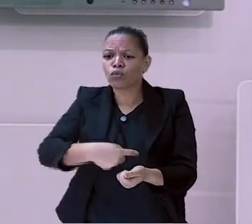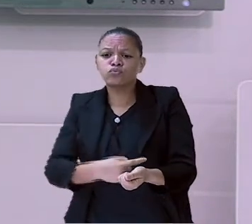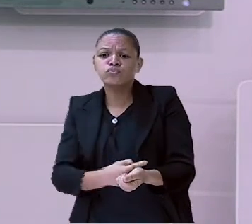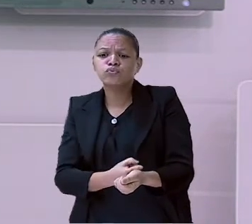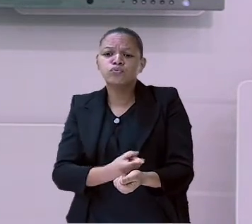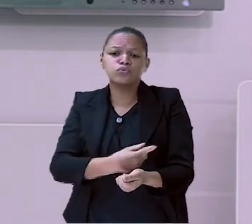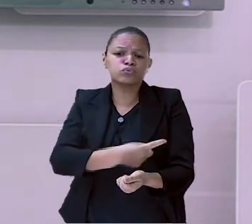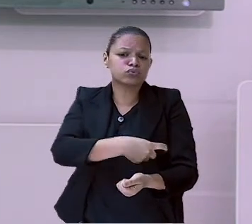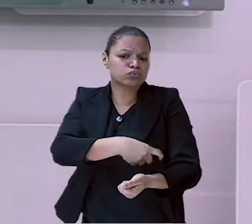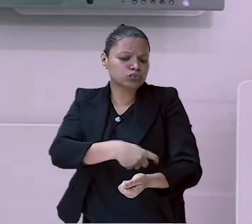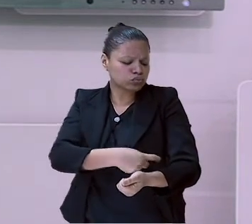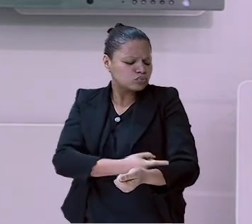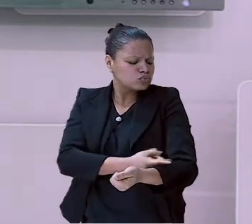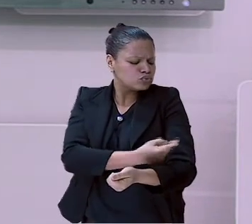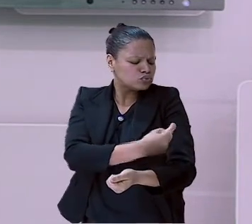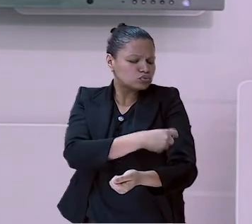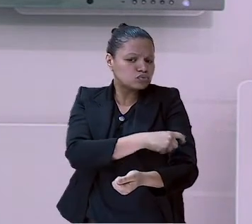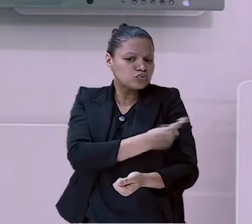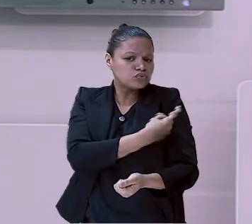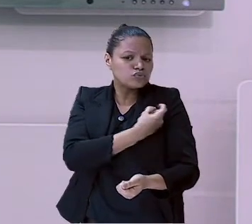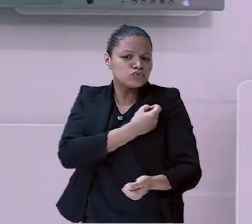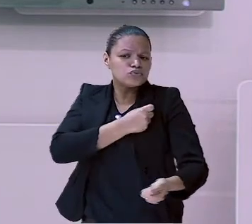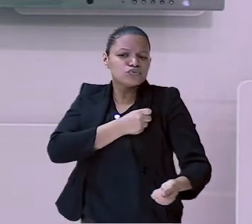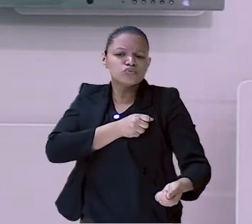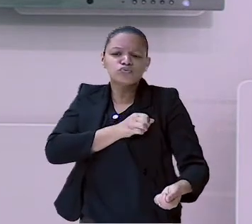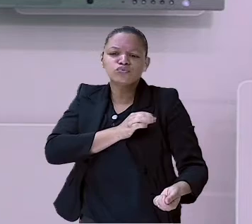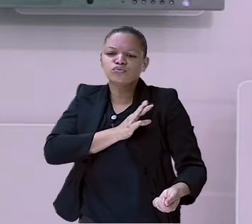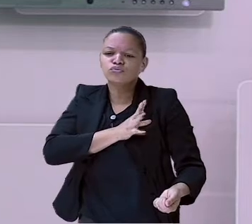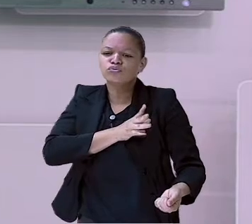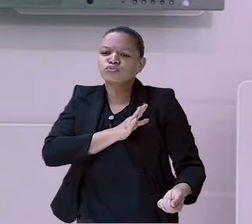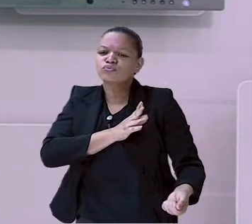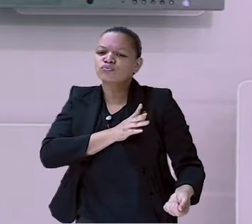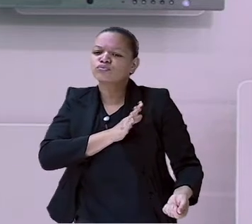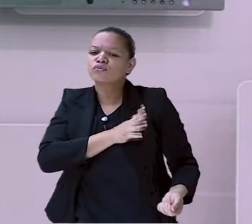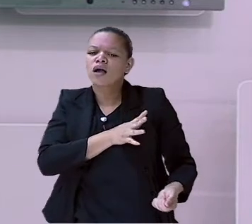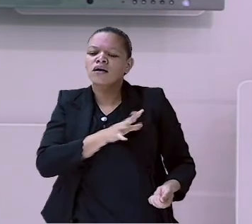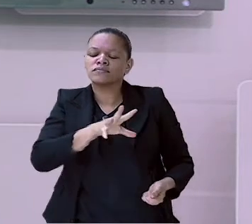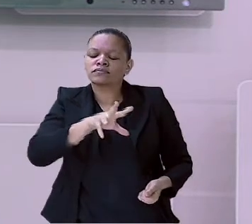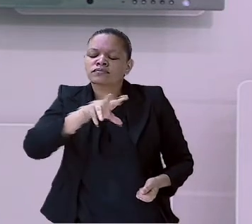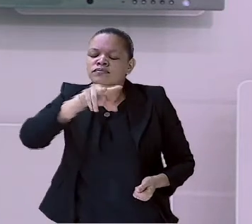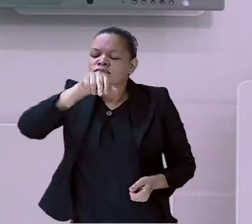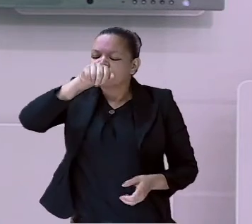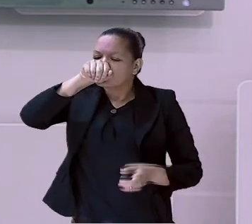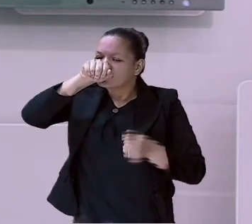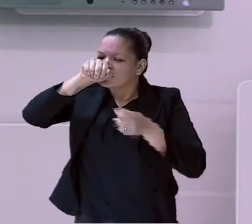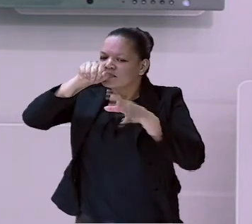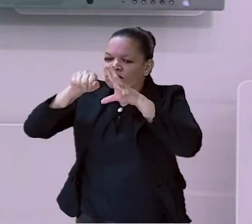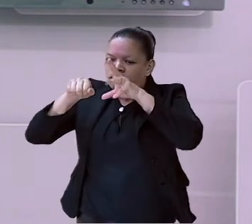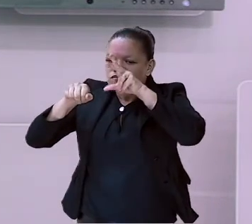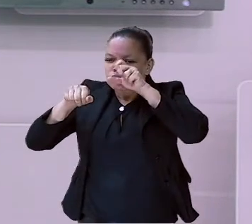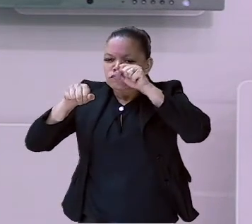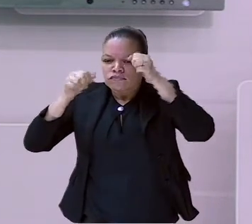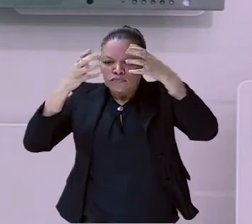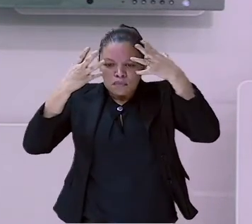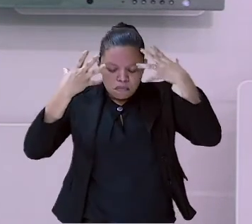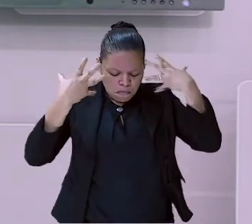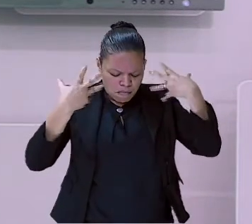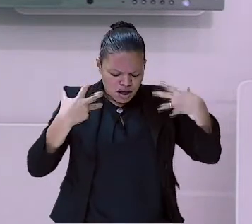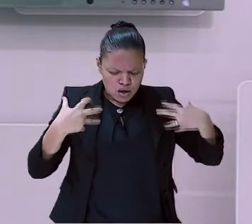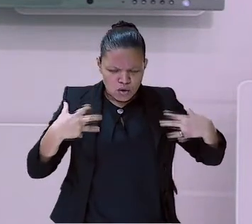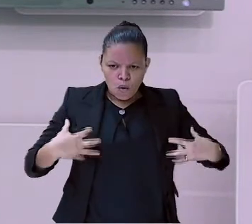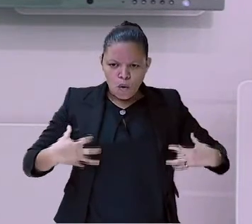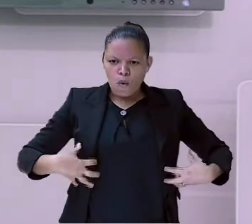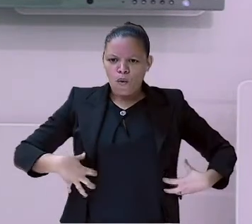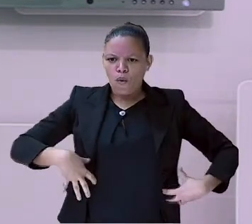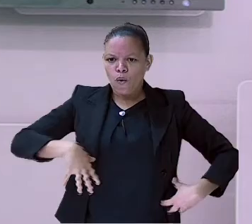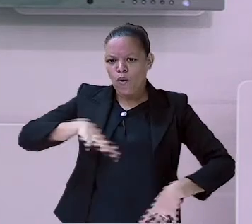aí os nutrientes e o oxigênio para todo o seu corpo. Então, devido a essa pressão